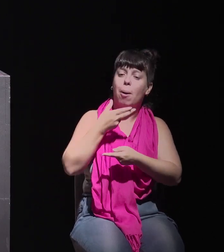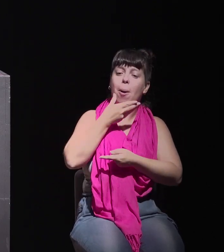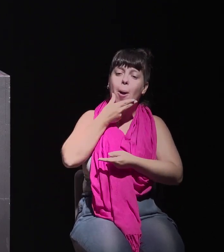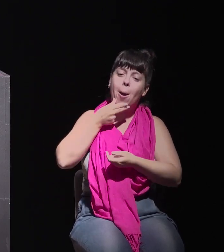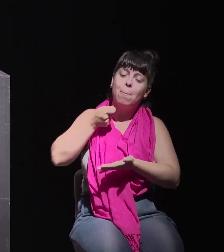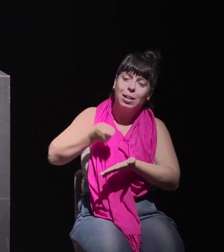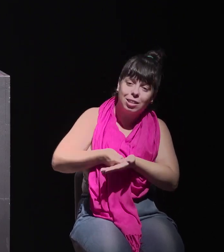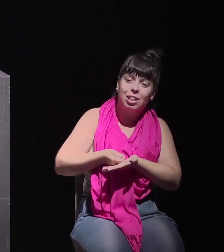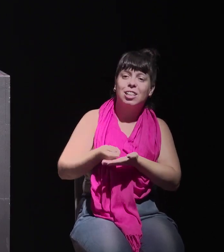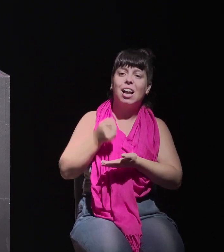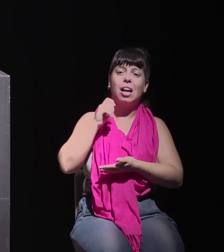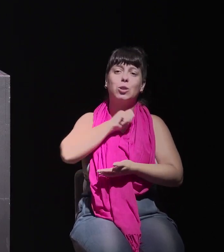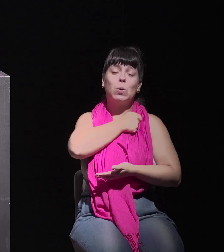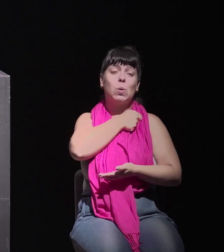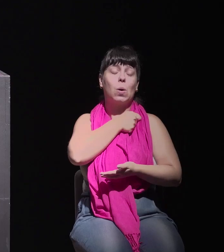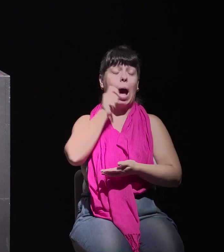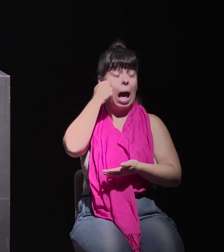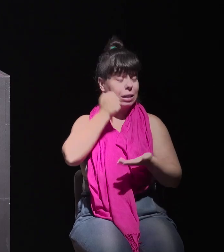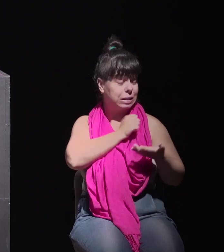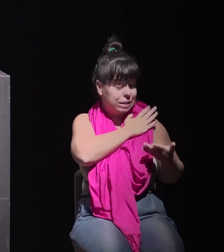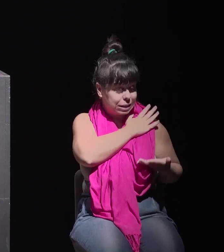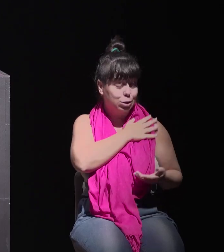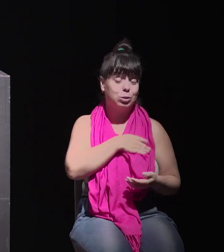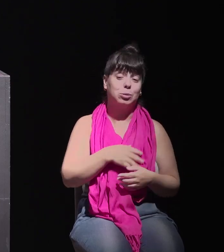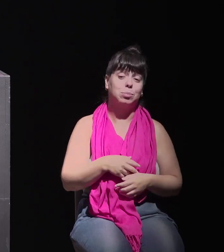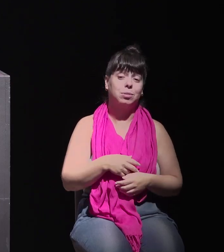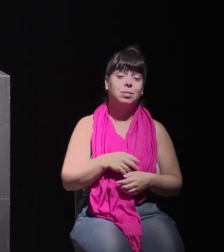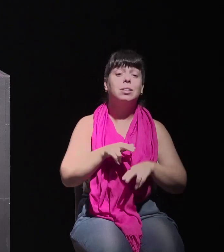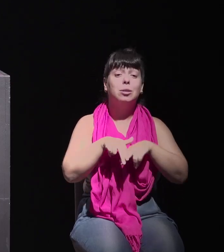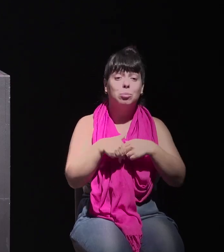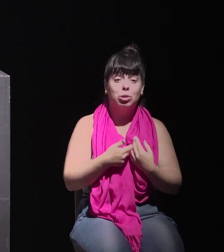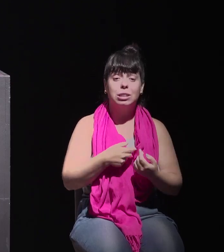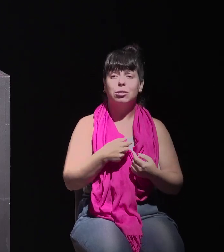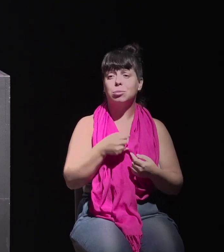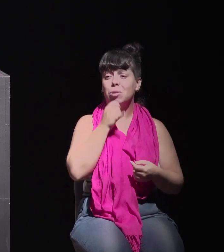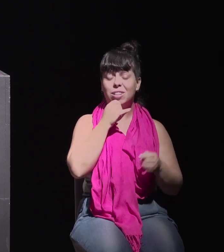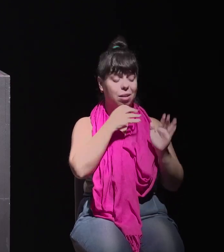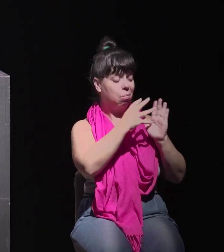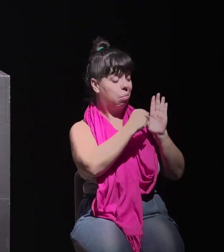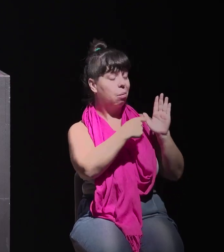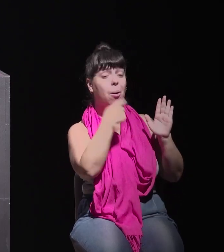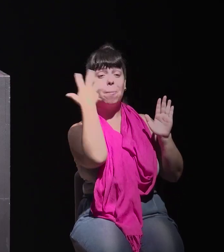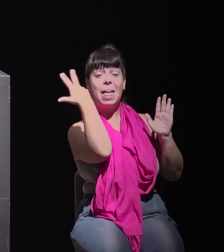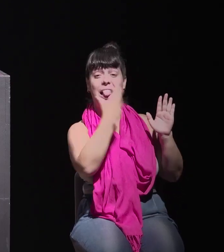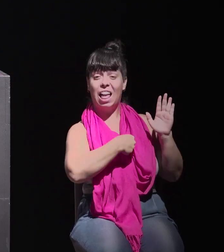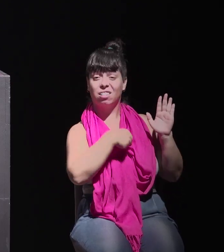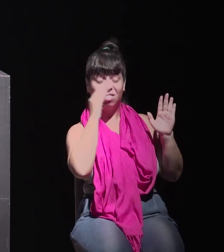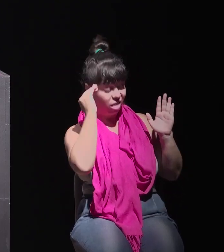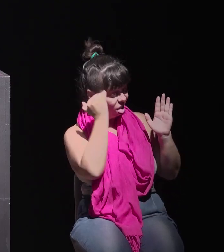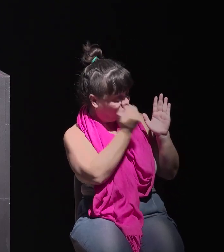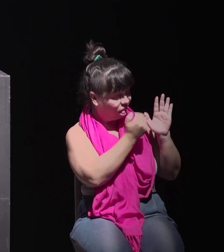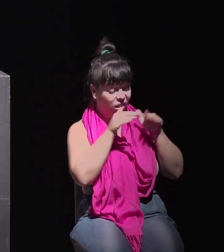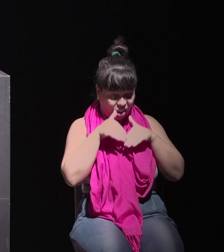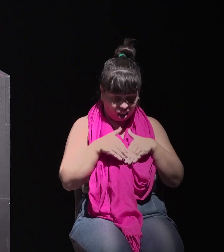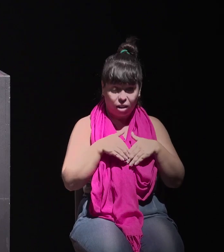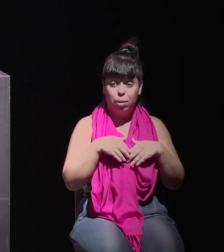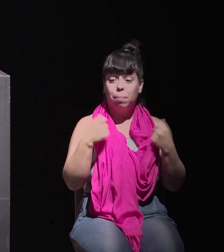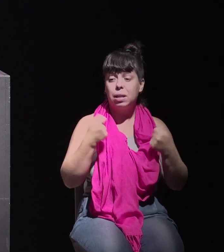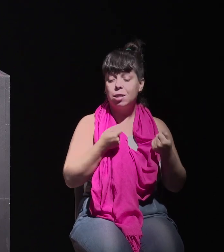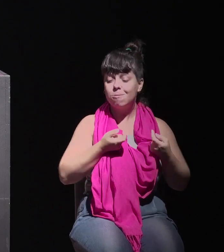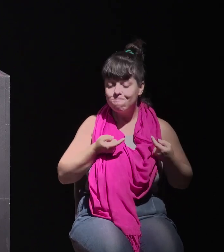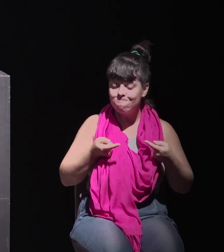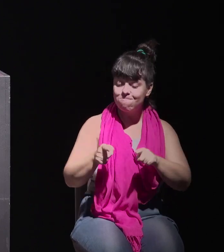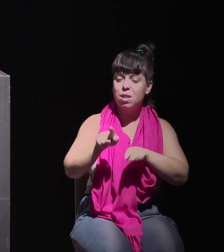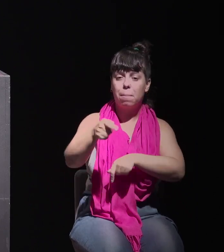a afirmação da diversidade, o questionamento aos padrões de beleza, por exemplo, precisam enfrentar as dinâmicas do mercado.